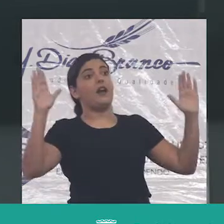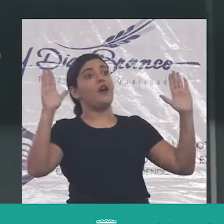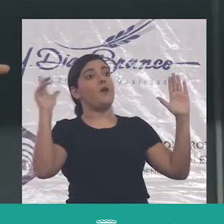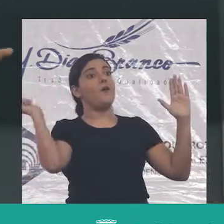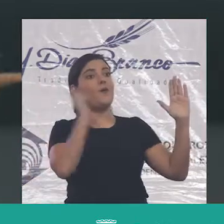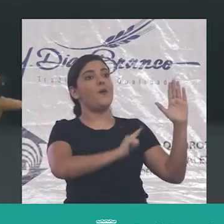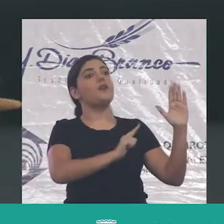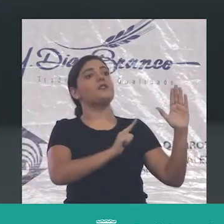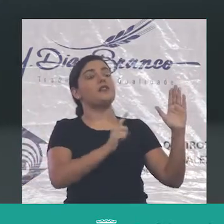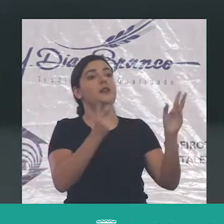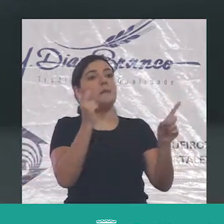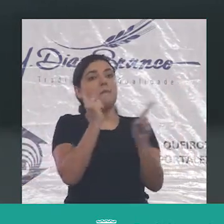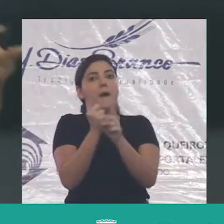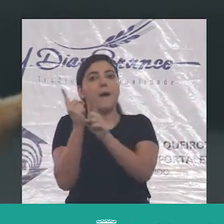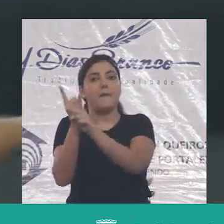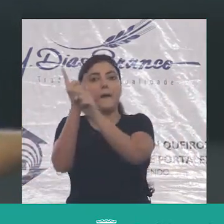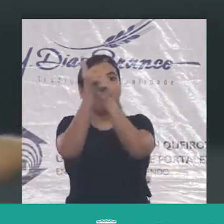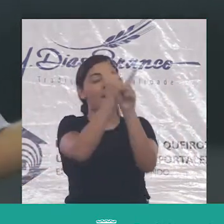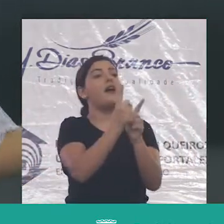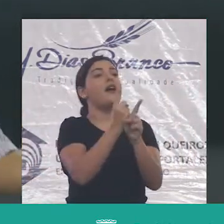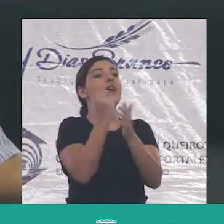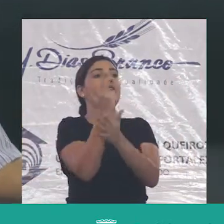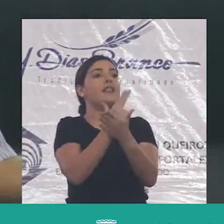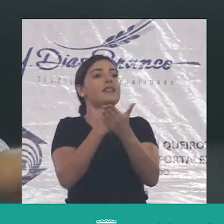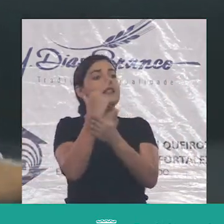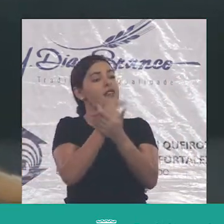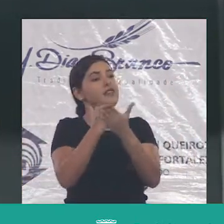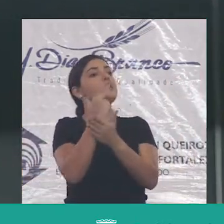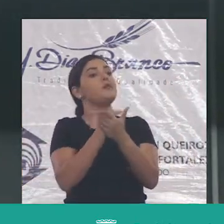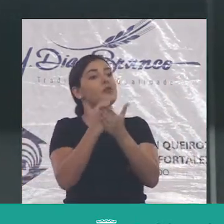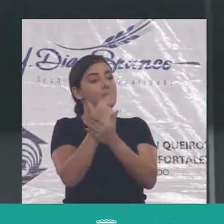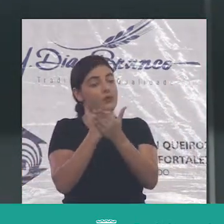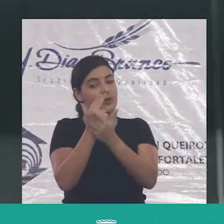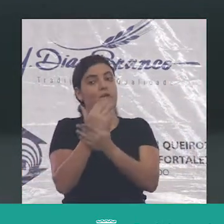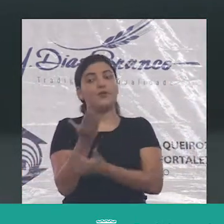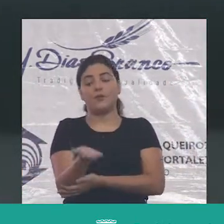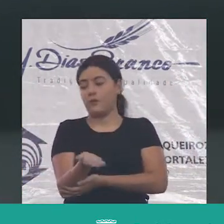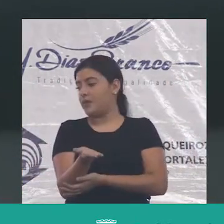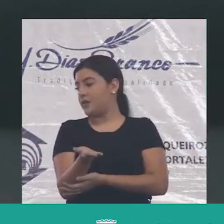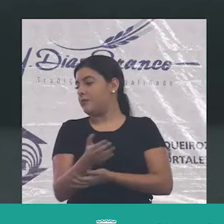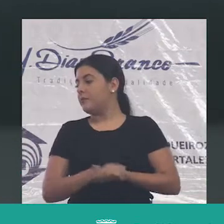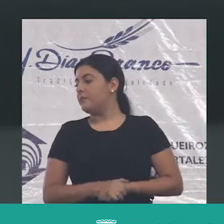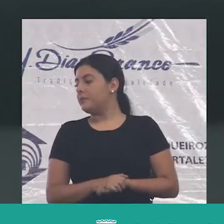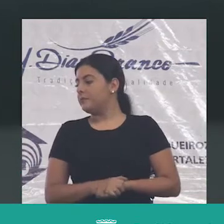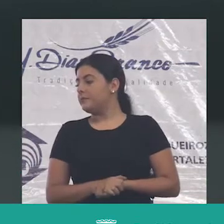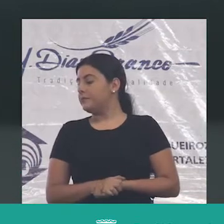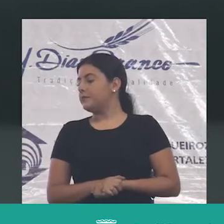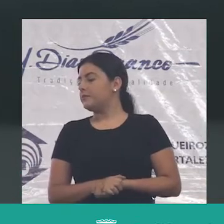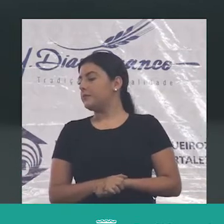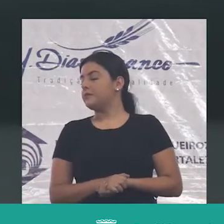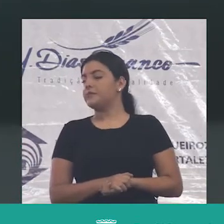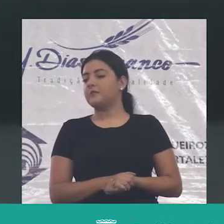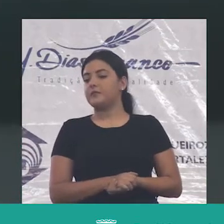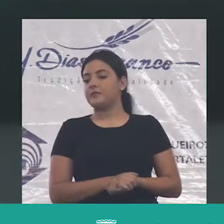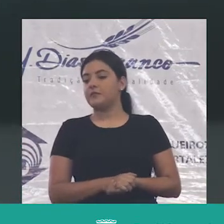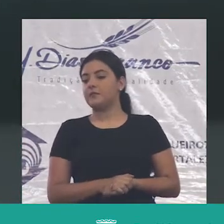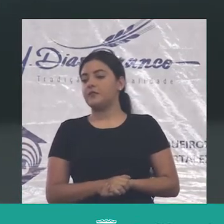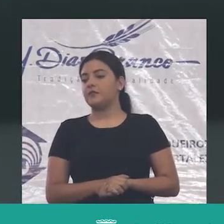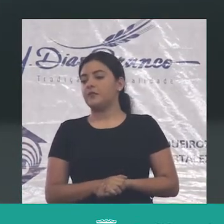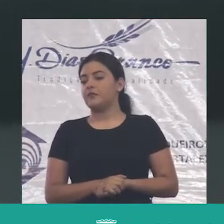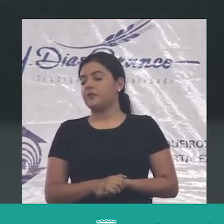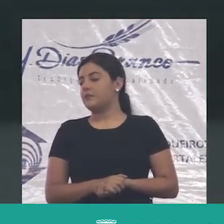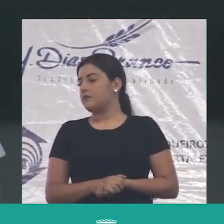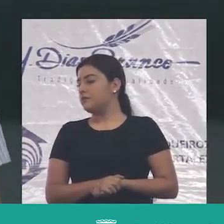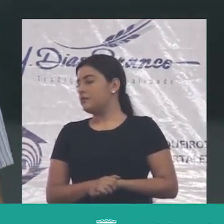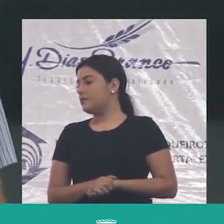a visão de vocês para encontrar prismas onde aparentemente eles não estão. Tá ok? Eles aparecem sim